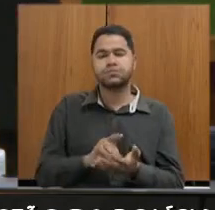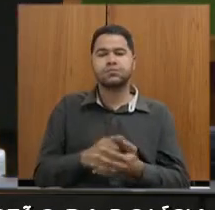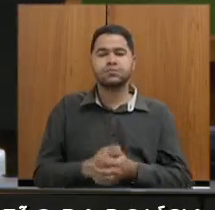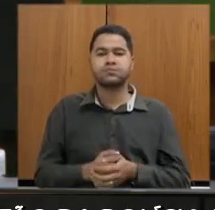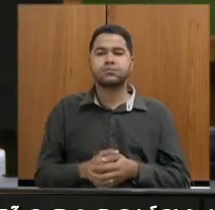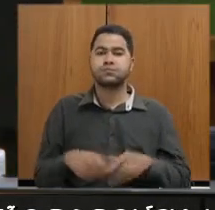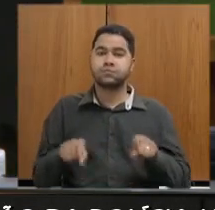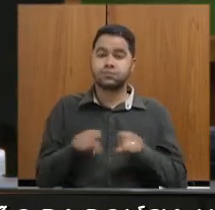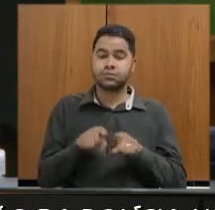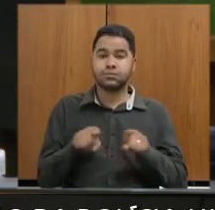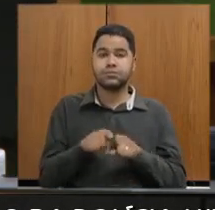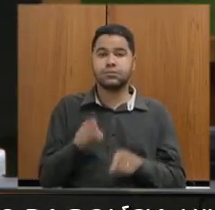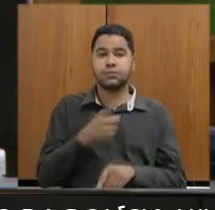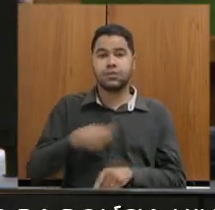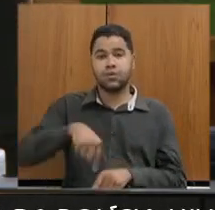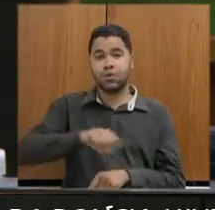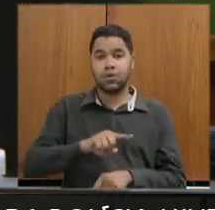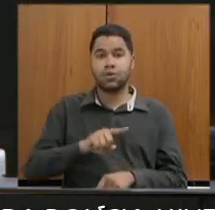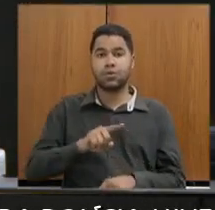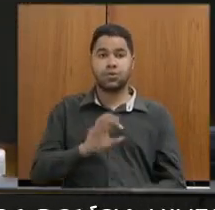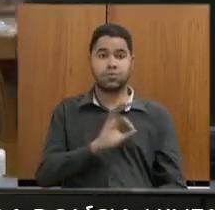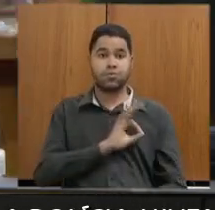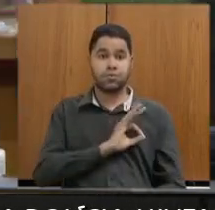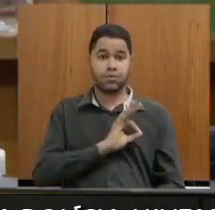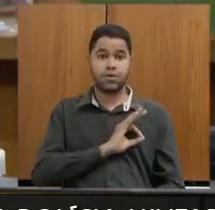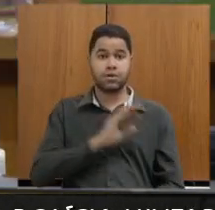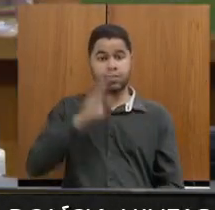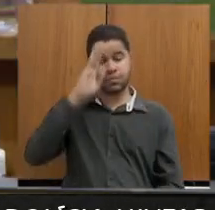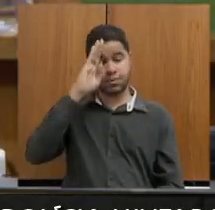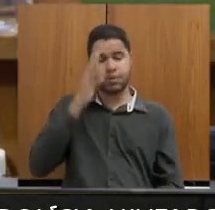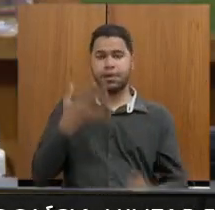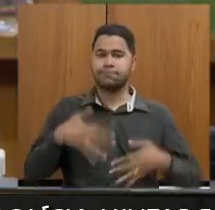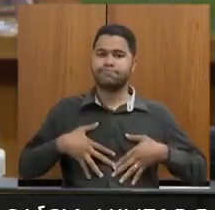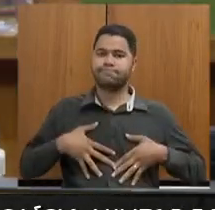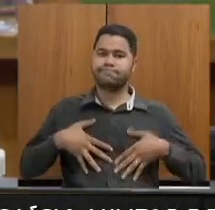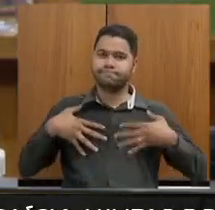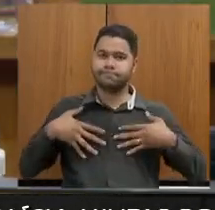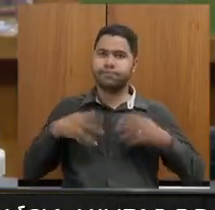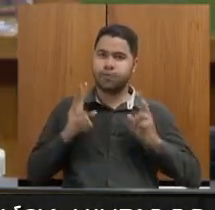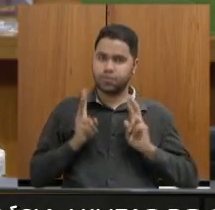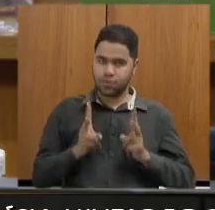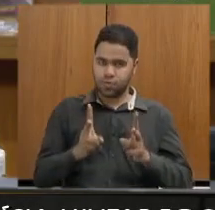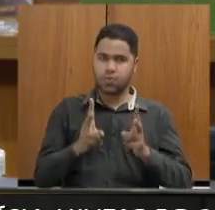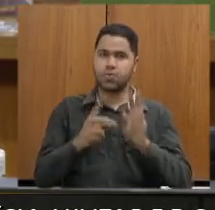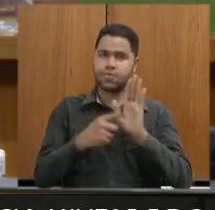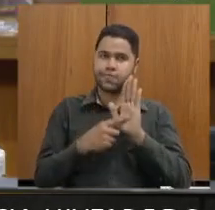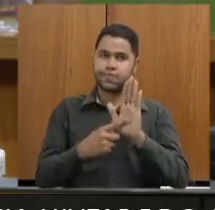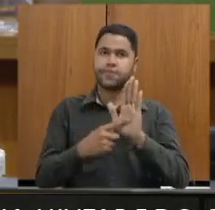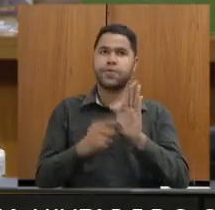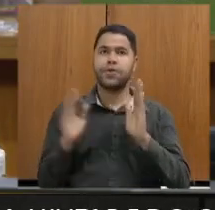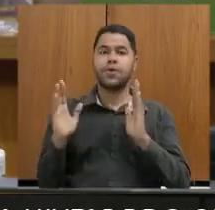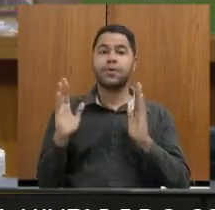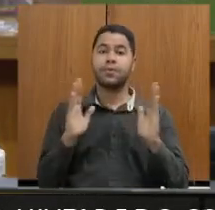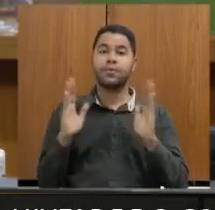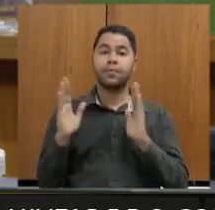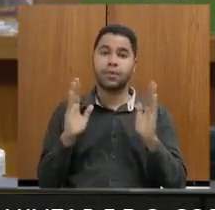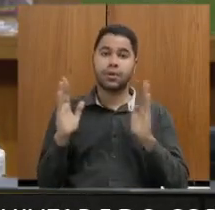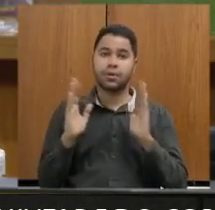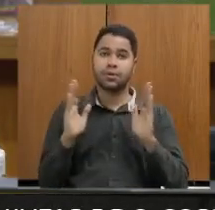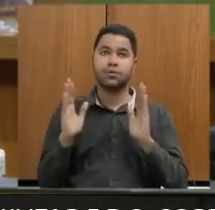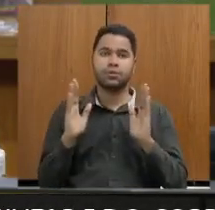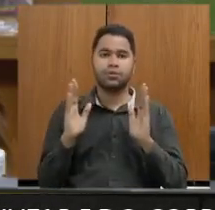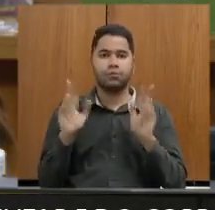né da da nossa Polícia Militar dá uma satisfação Então vamos seguir apresentação nosso prazo é